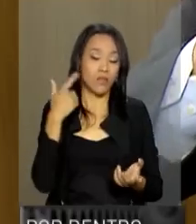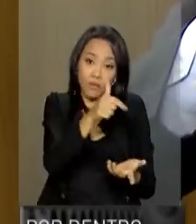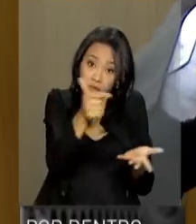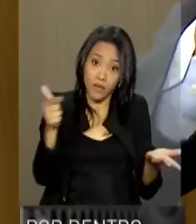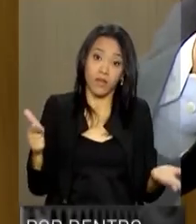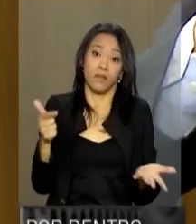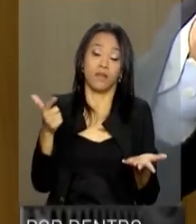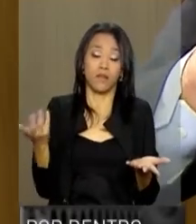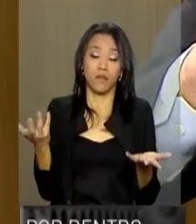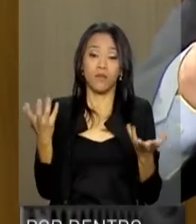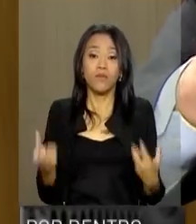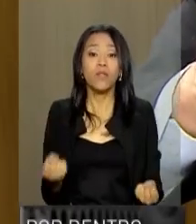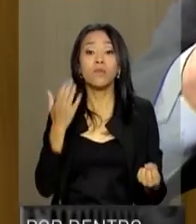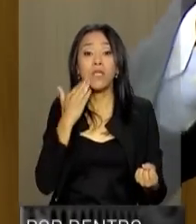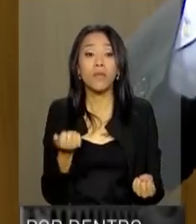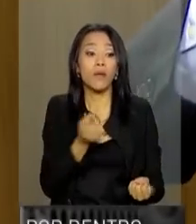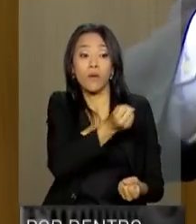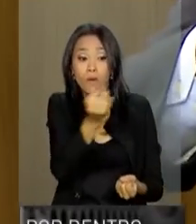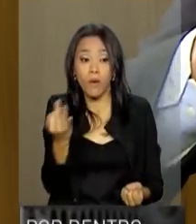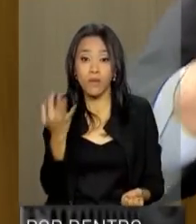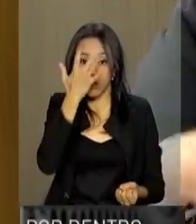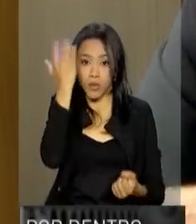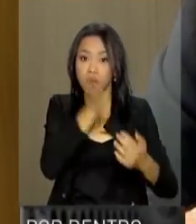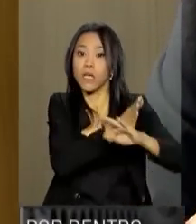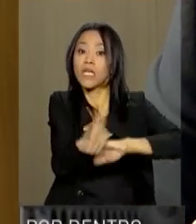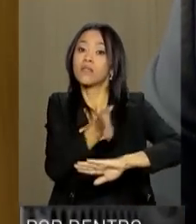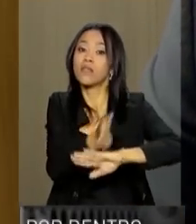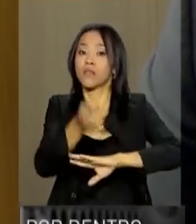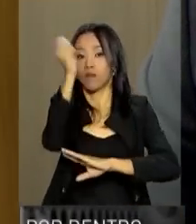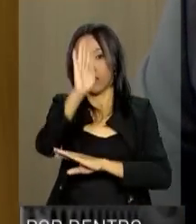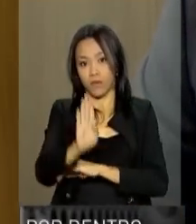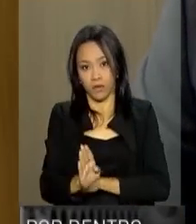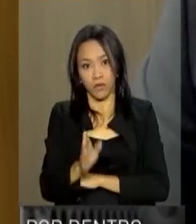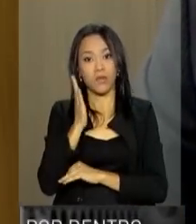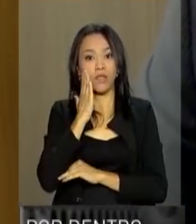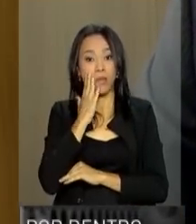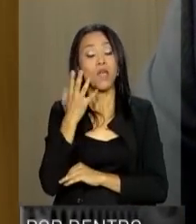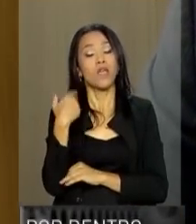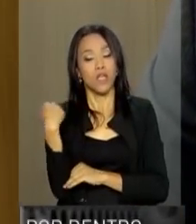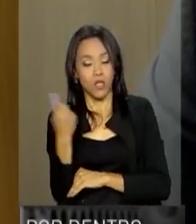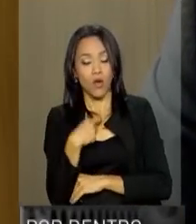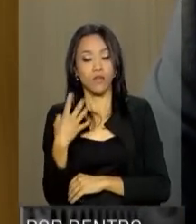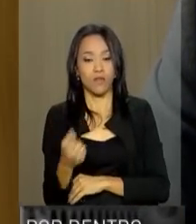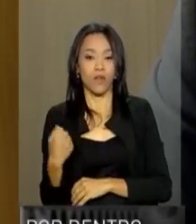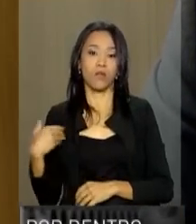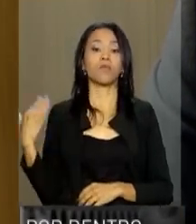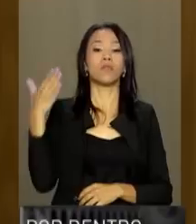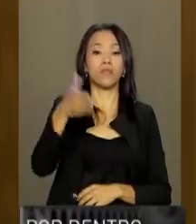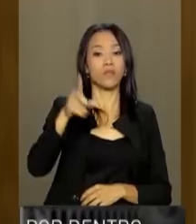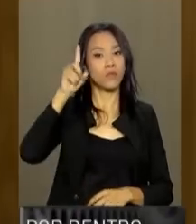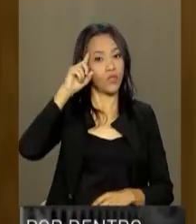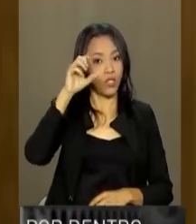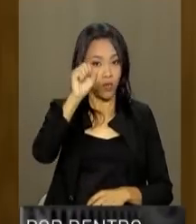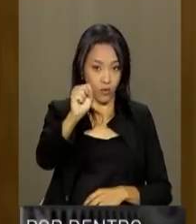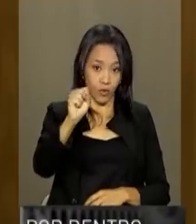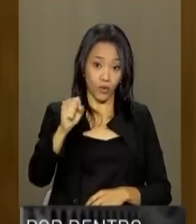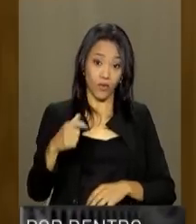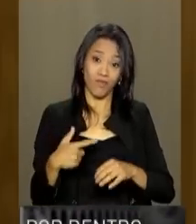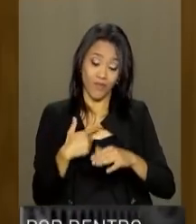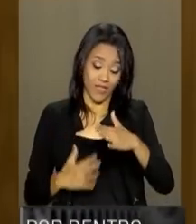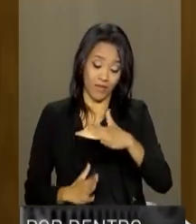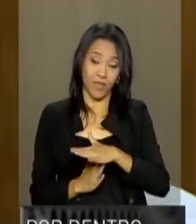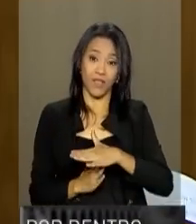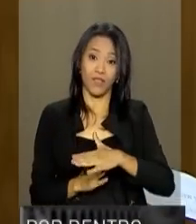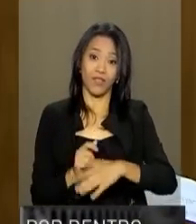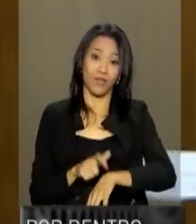censo tem idéia do número exato e nós estamos indo a a a roraima para ver isso agora de oito ministros já está no limite do nosso